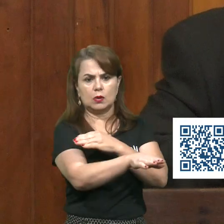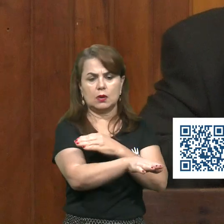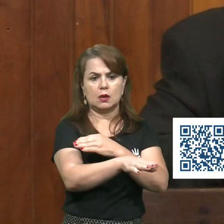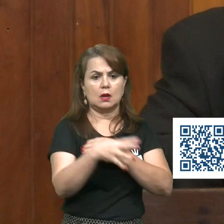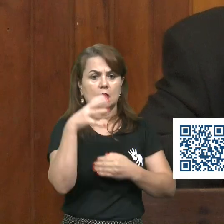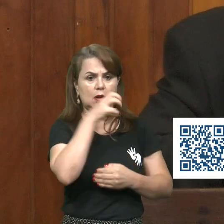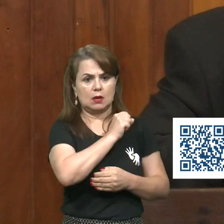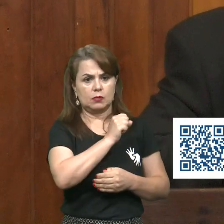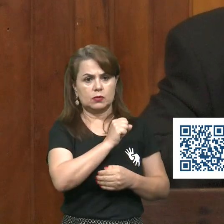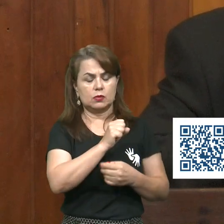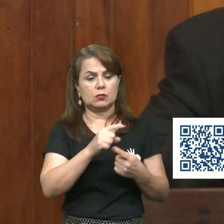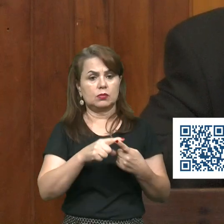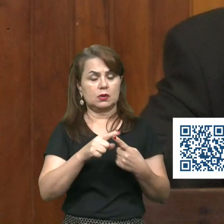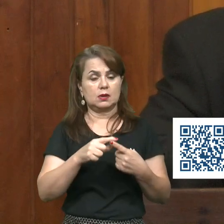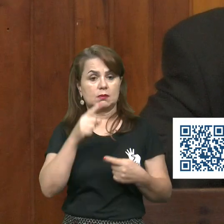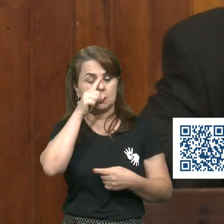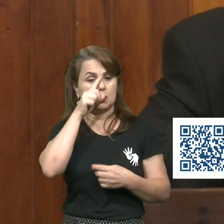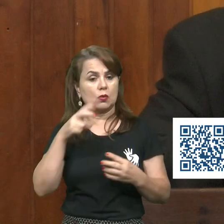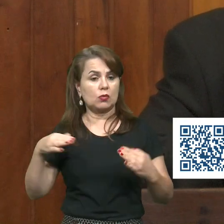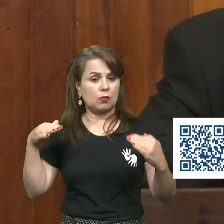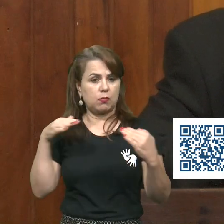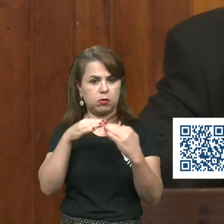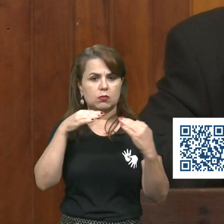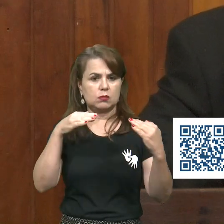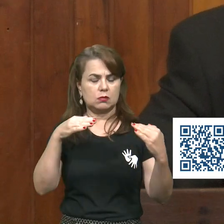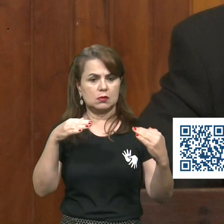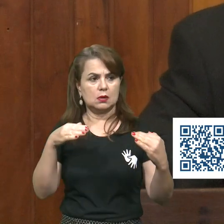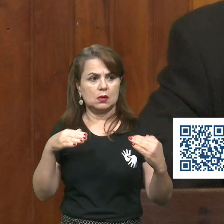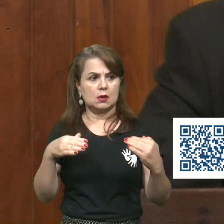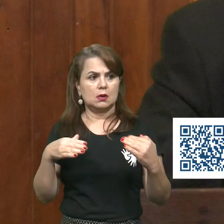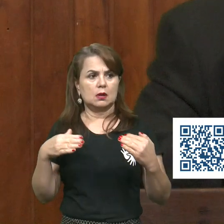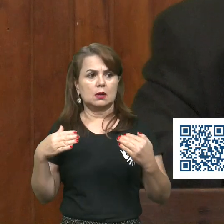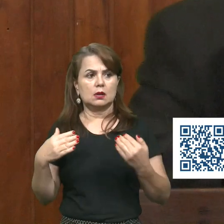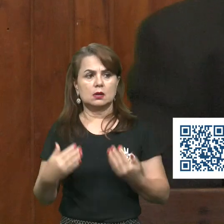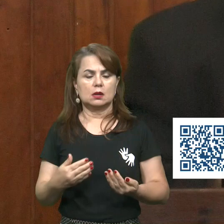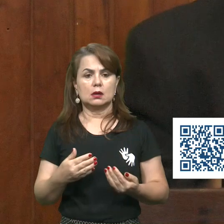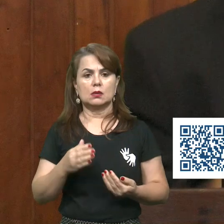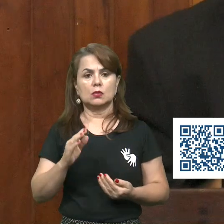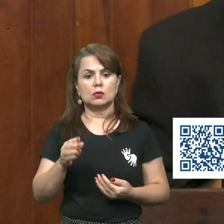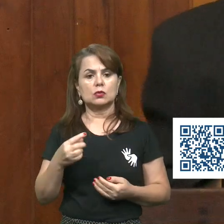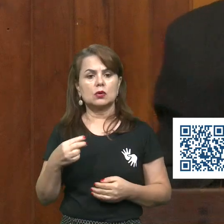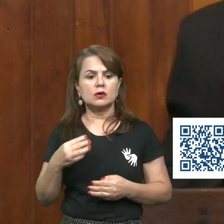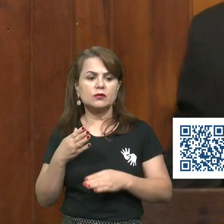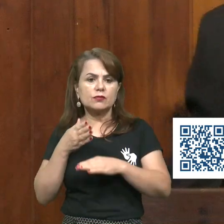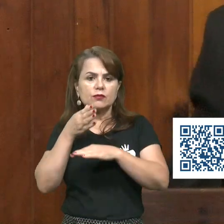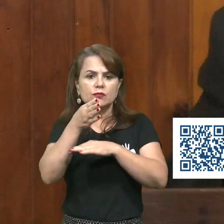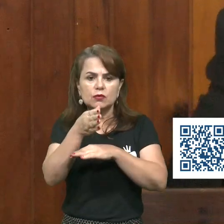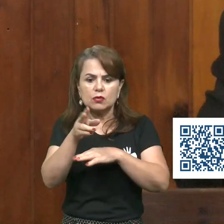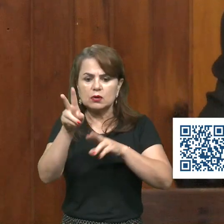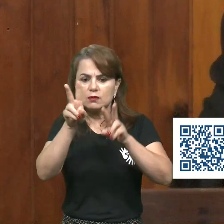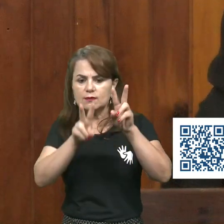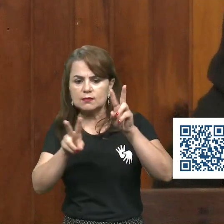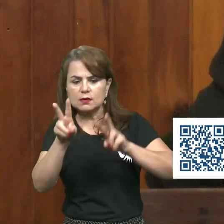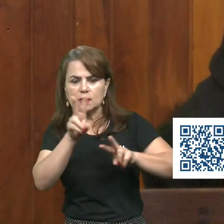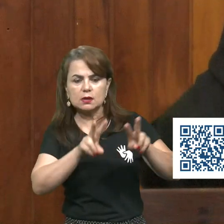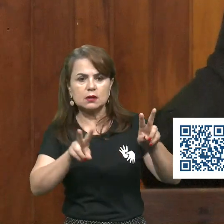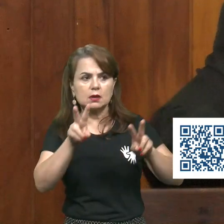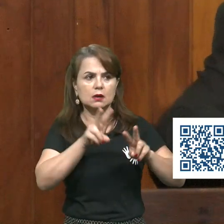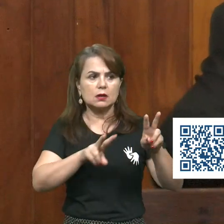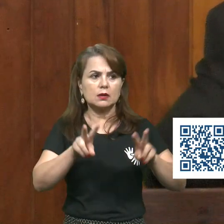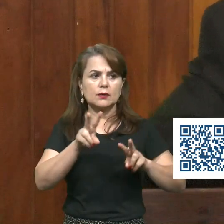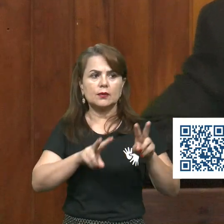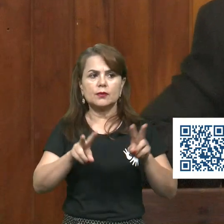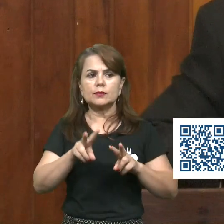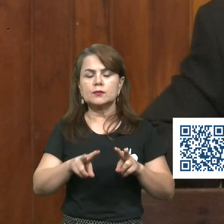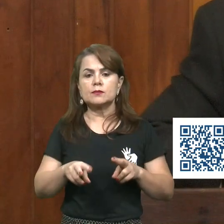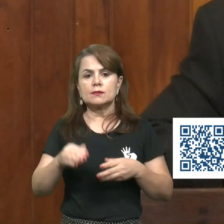ser abarroado por um outro veículo que vem vindo. Então, nós fomos até lá e, evidentemente, quero aqui